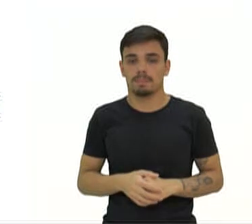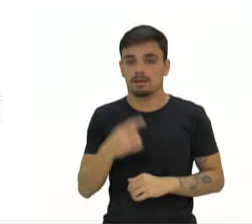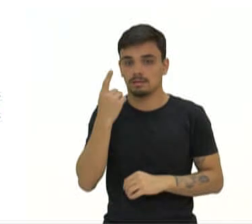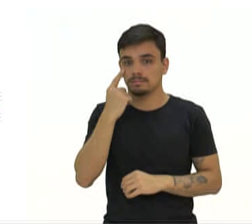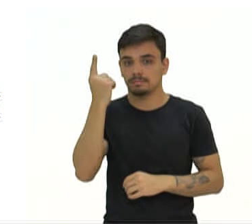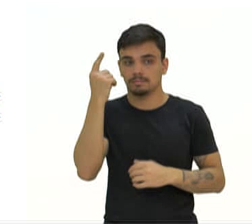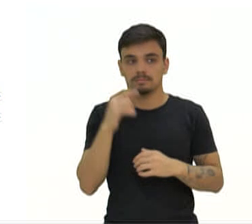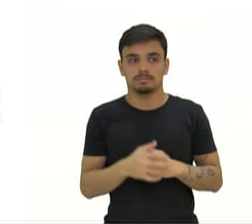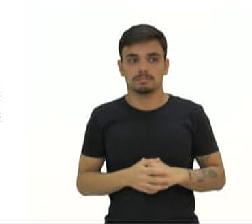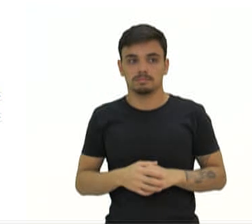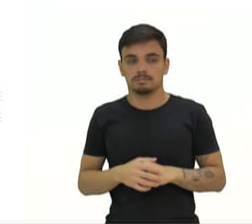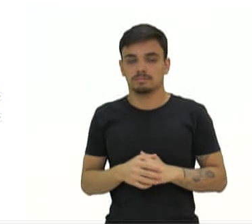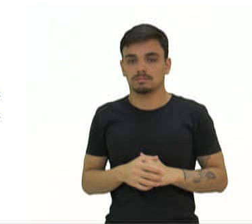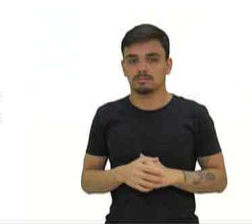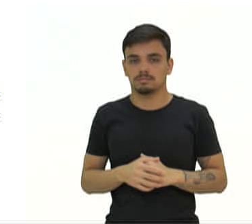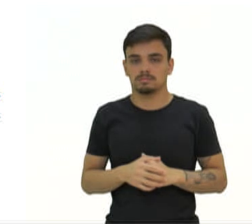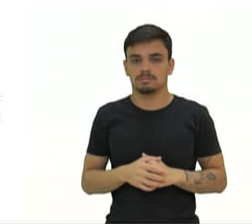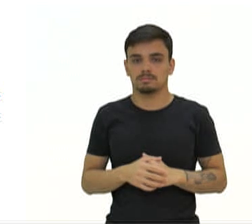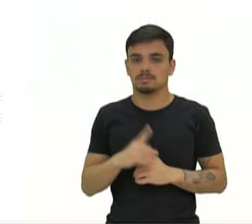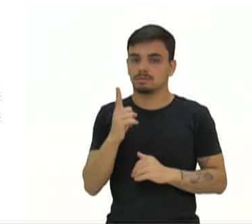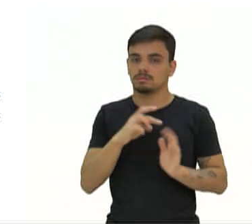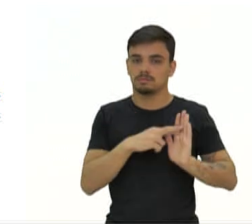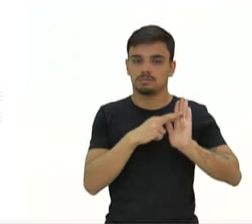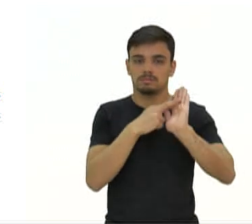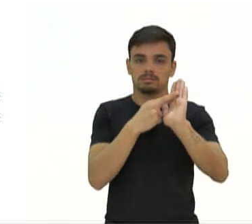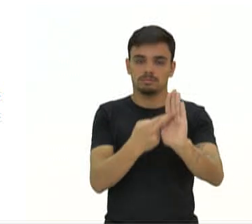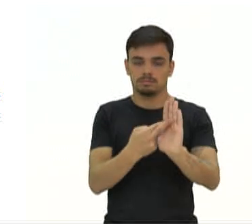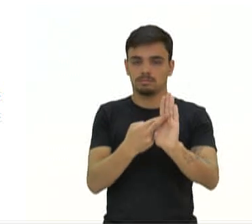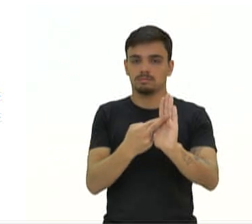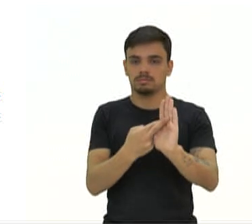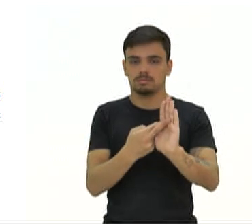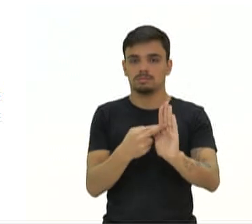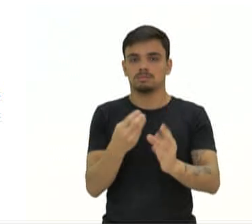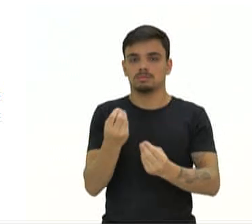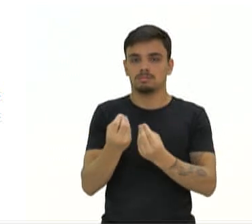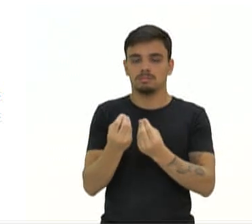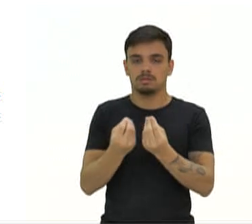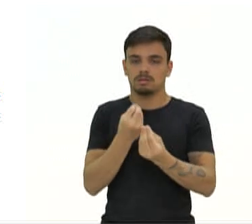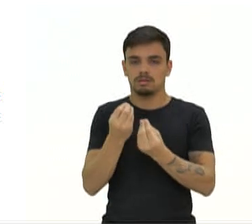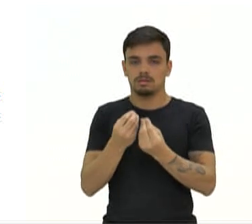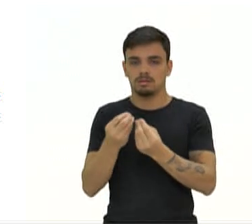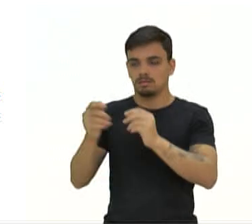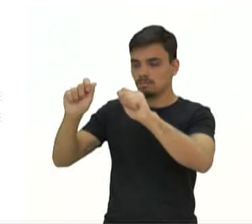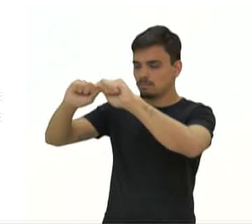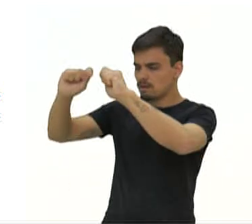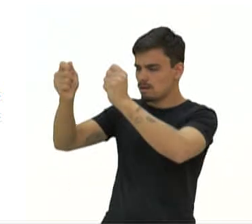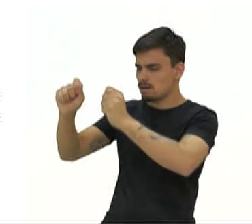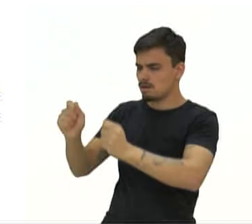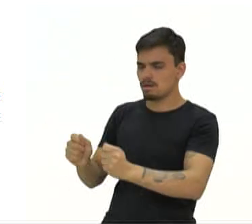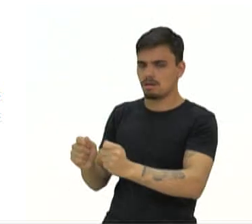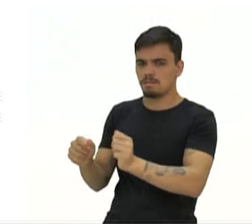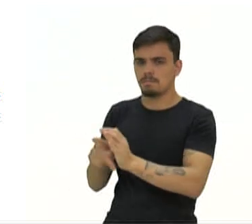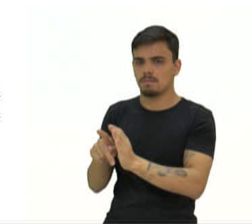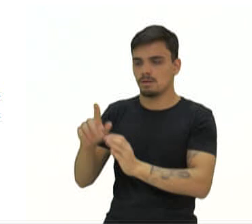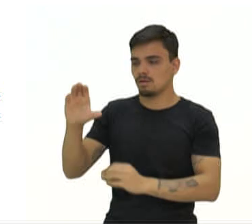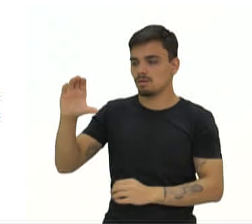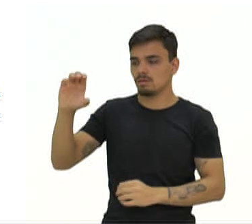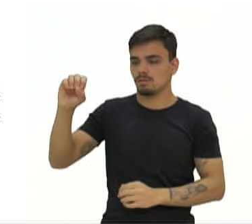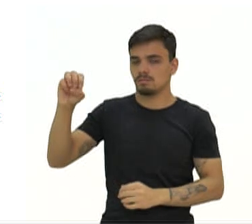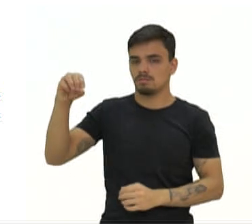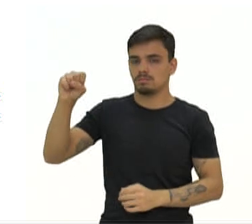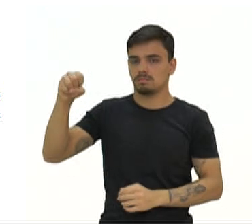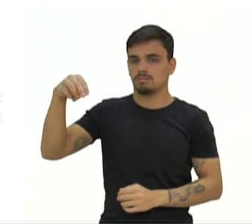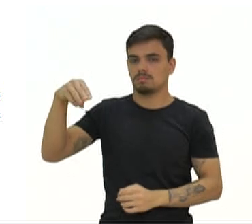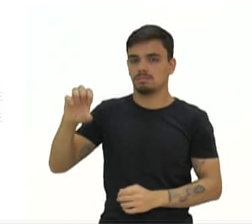aqui nós temos uma representação, uma estátua de Cosme Bento das Chagas, popularmente